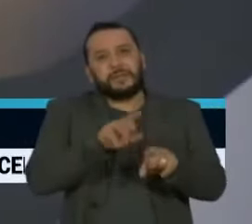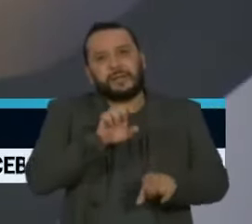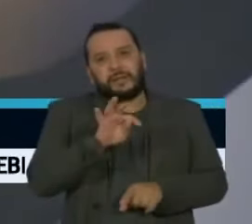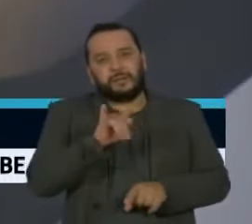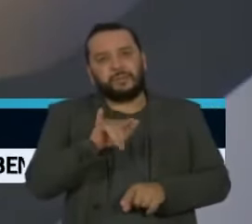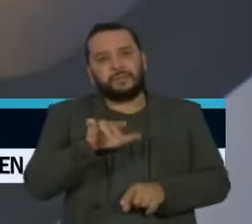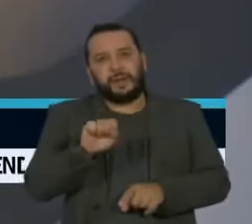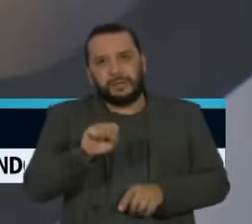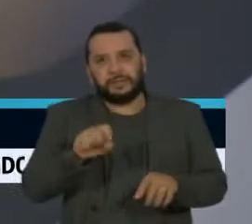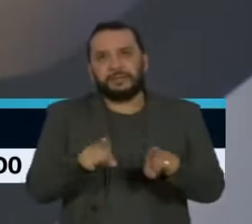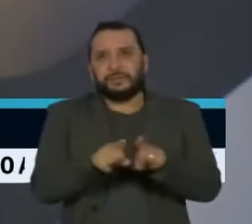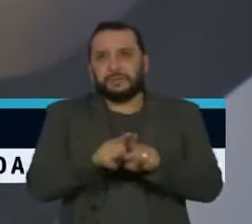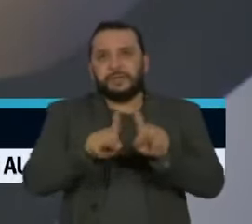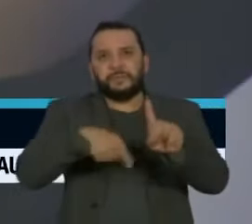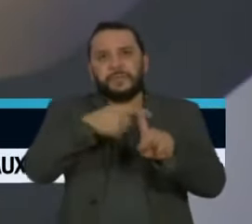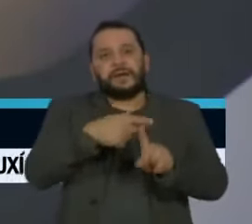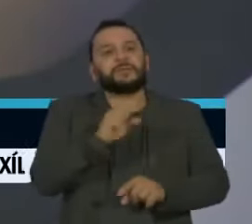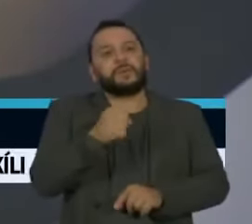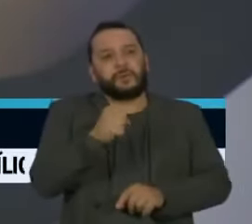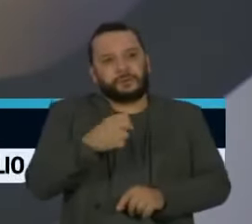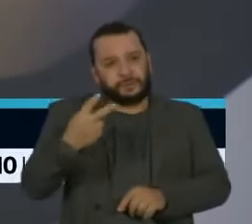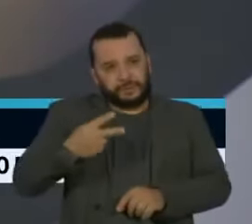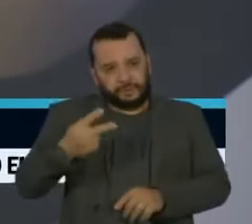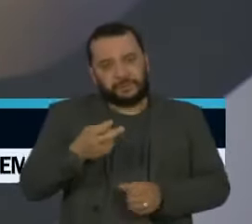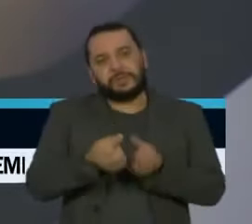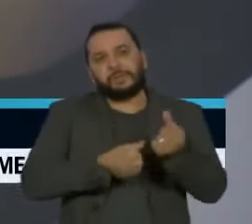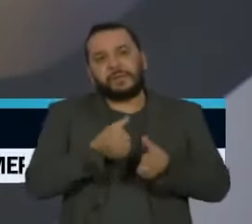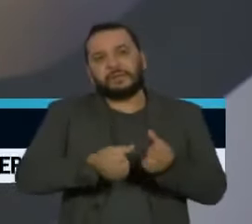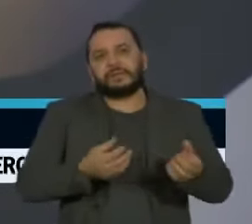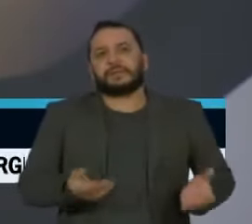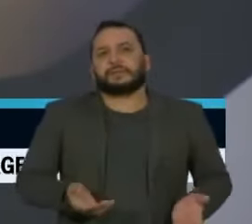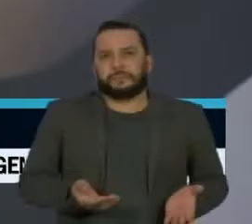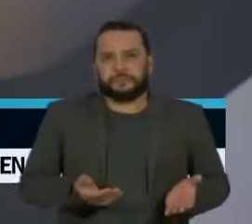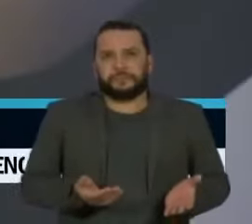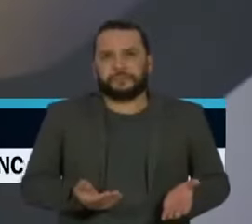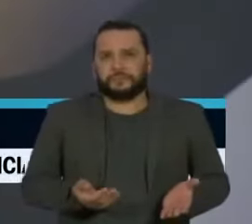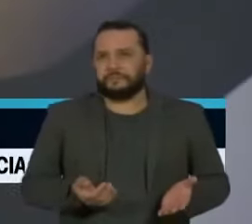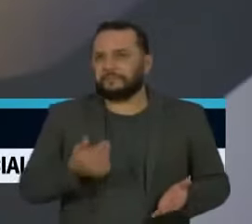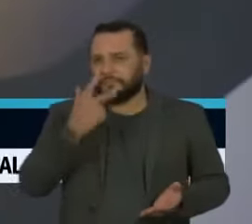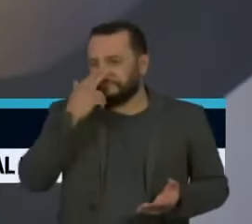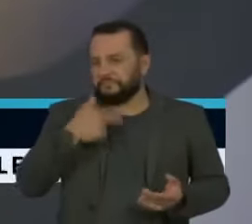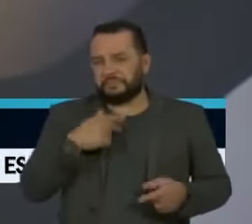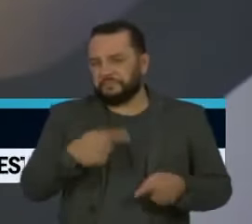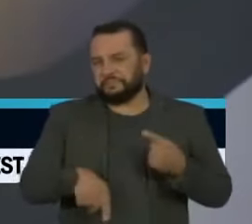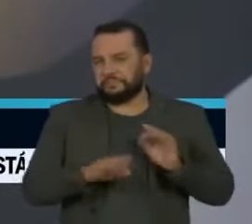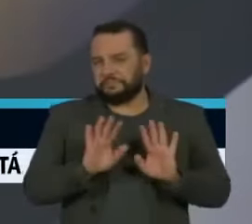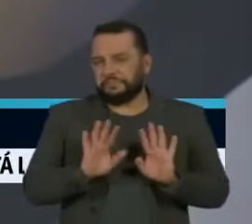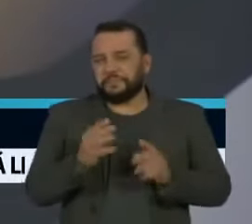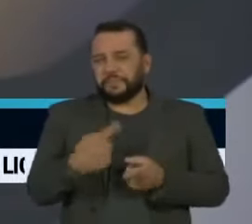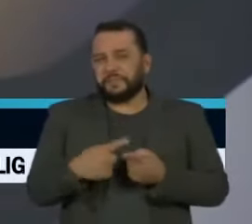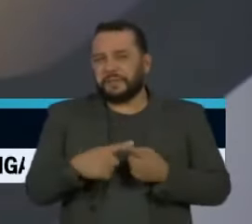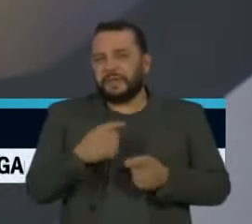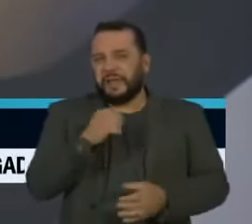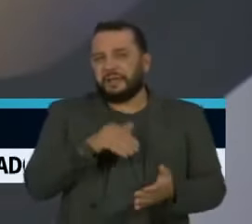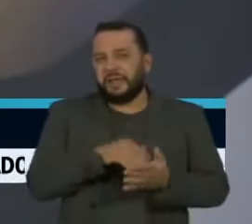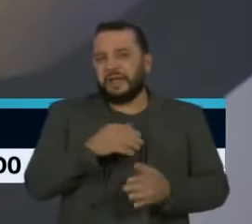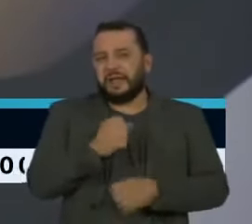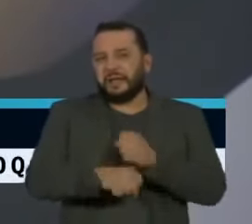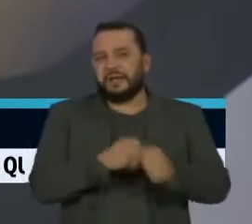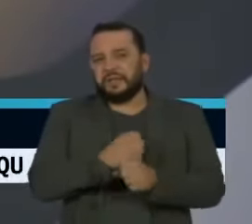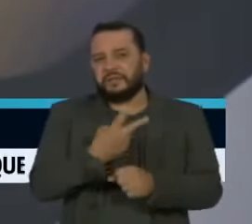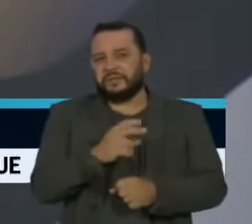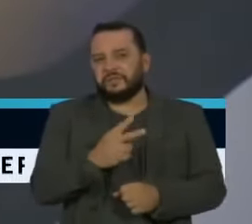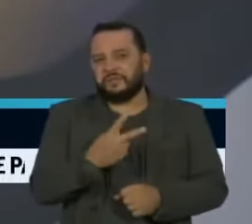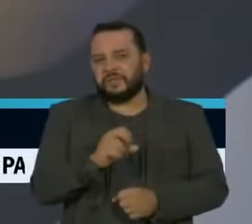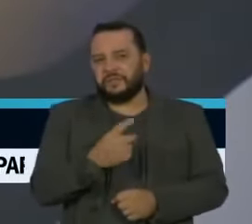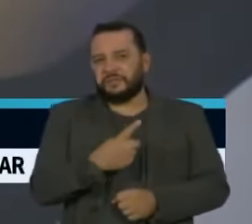depois mais 8 no segundo semestre. Tem várias inconsistências nessa previsão. Além da previsão que eles foram fazendo previsões e nenhuma